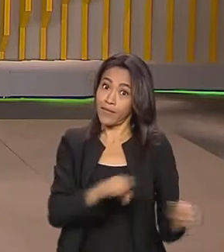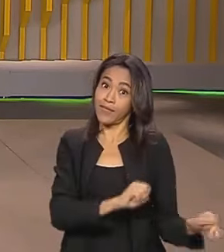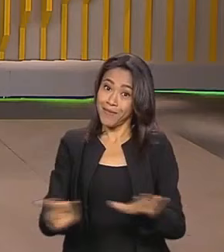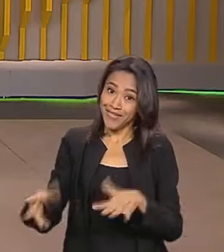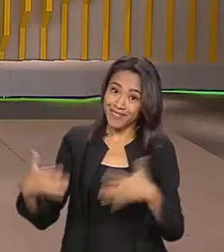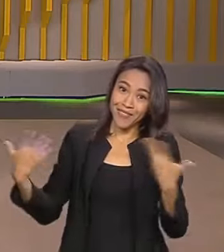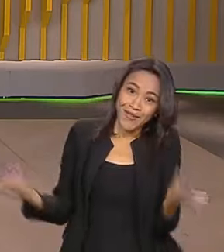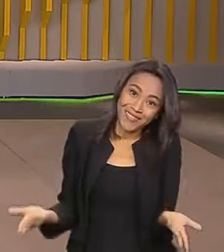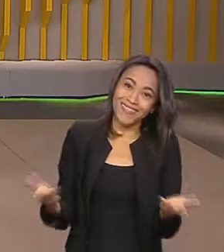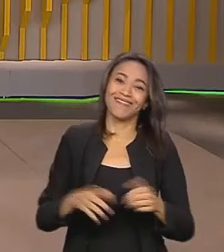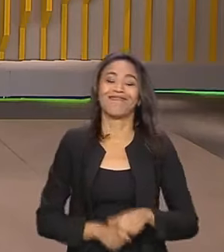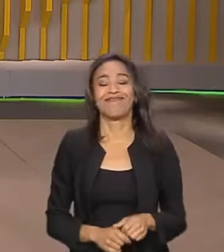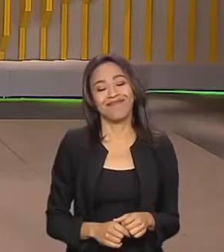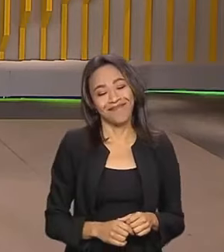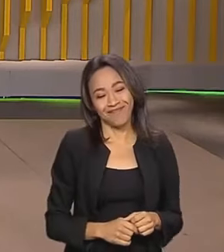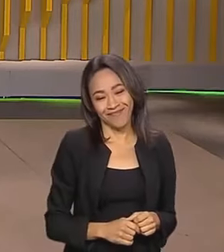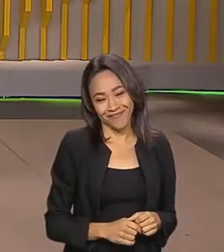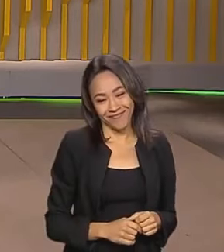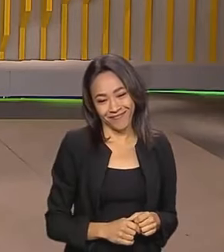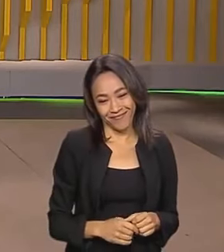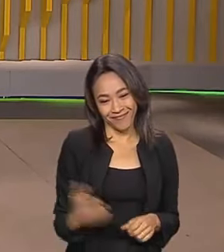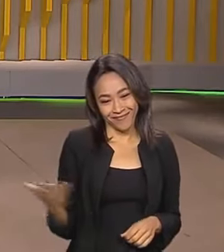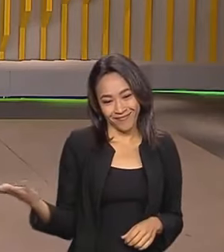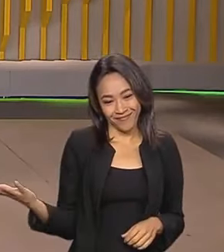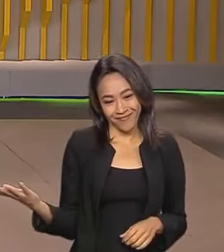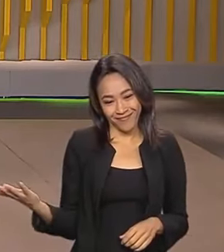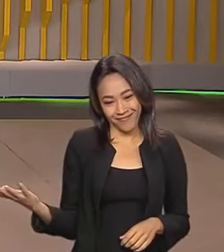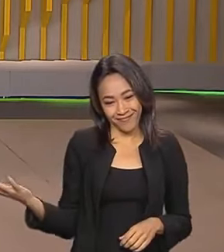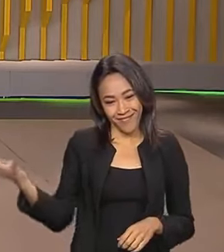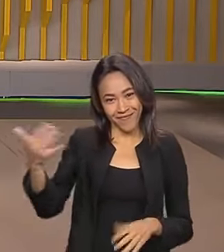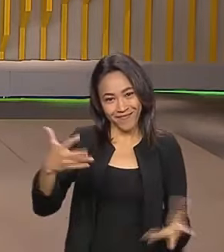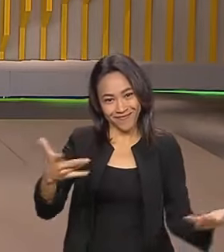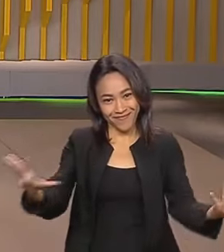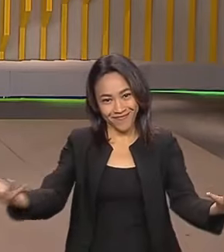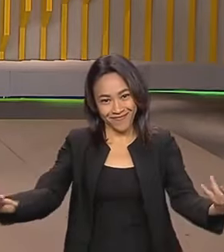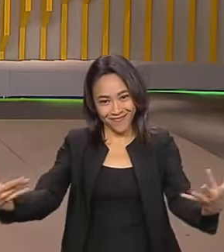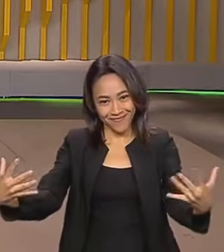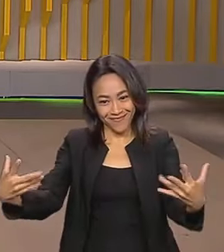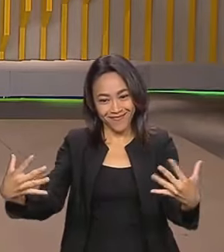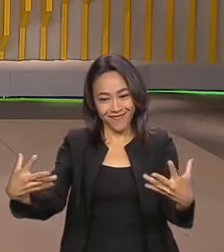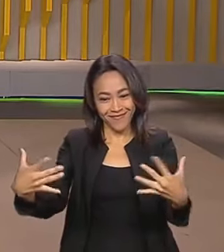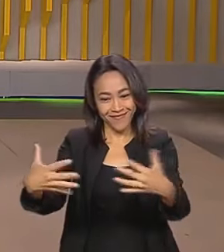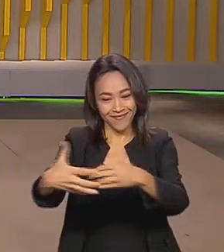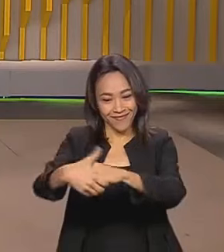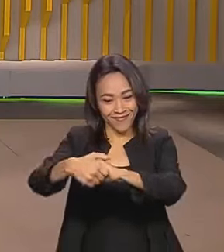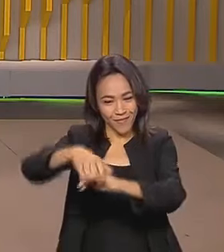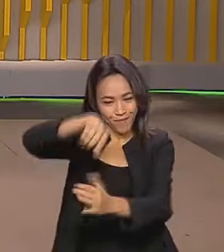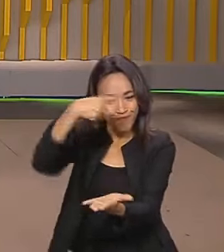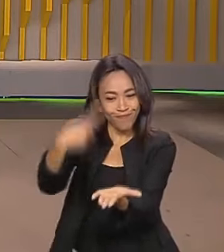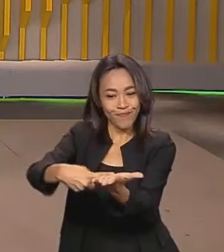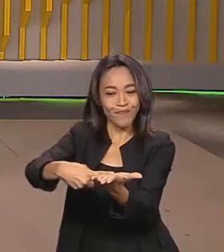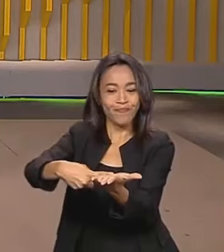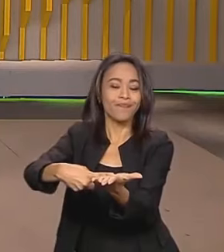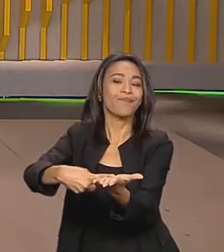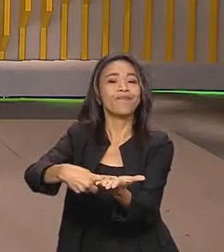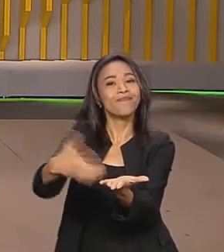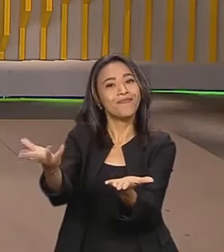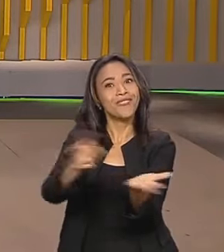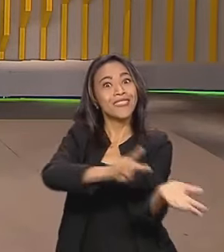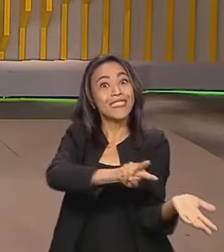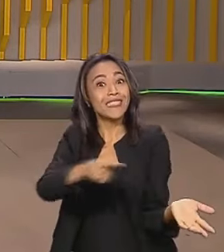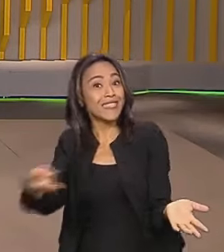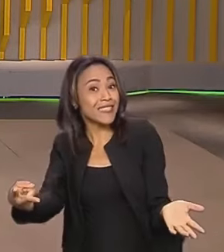é isso hein a gente eu Convido você a colocar a mão que vão as três para selar esse momento né de transição tá